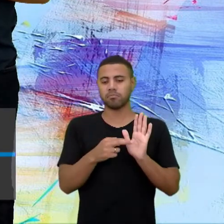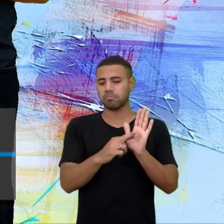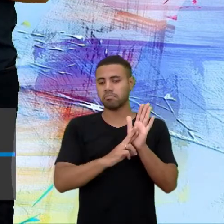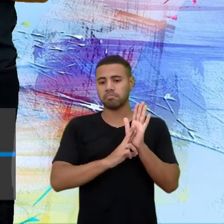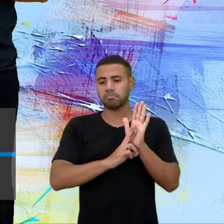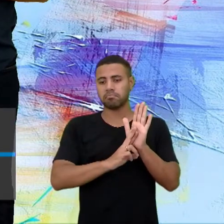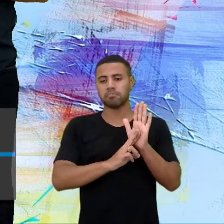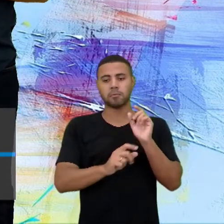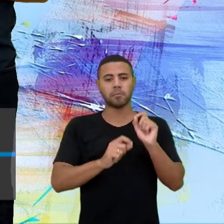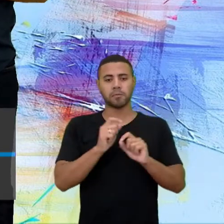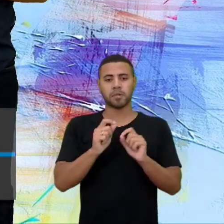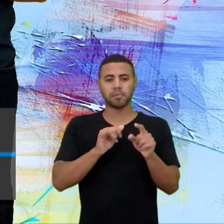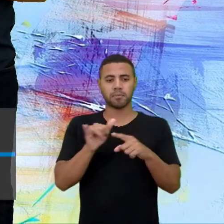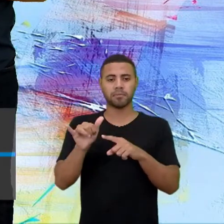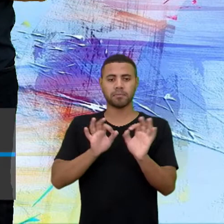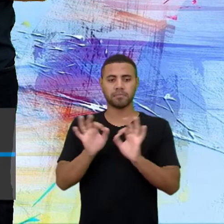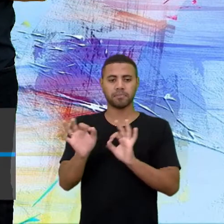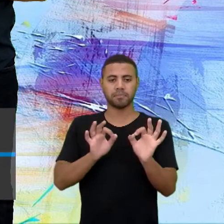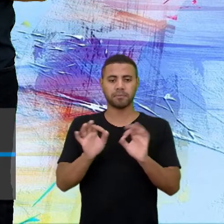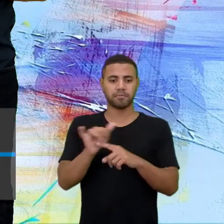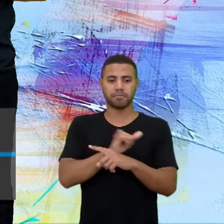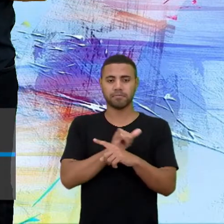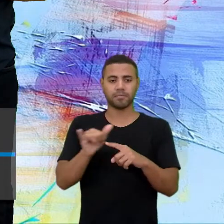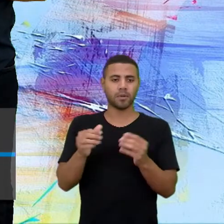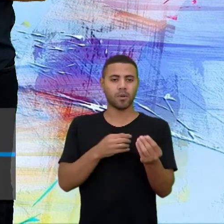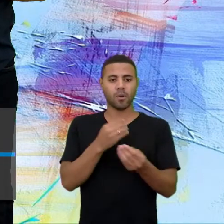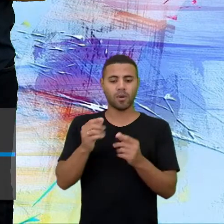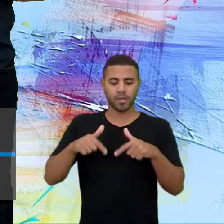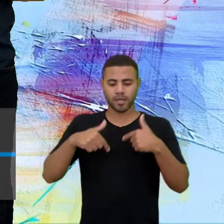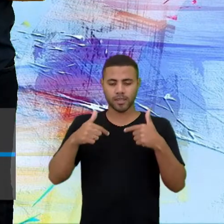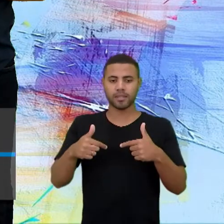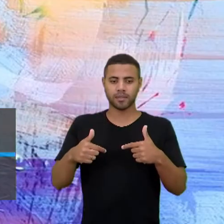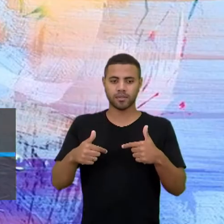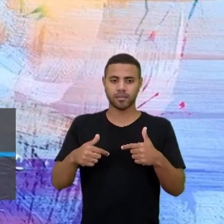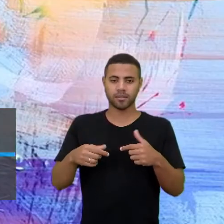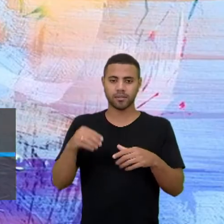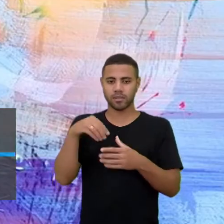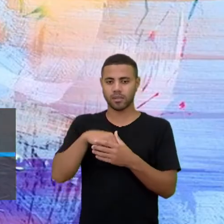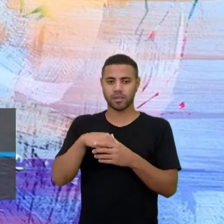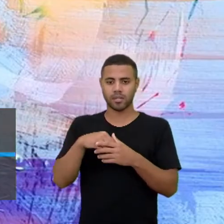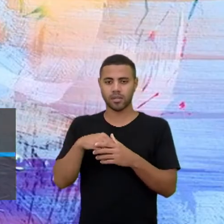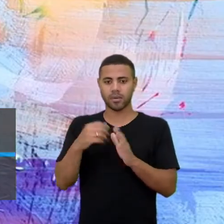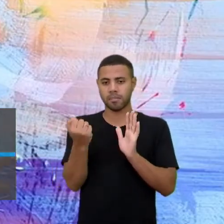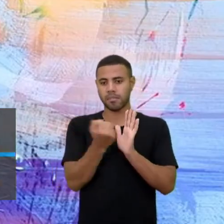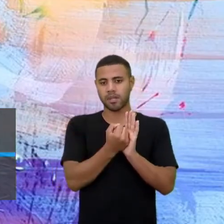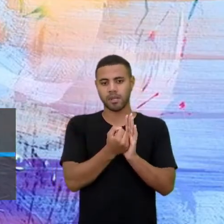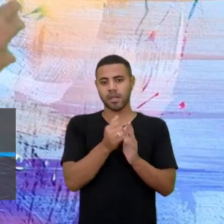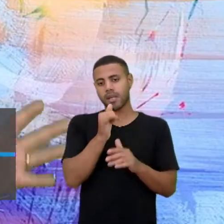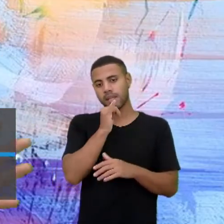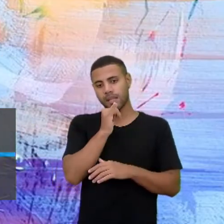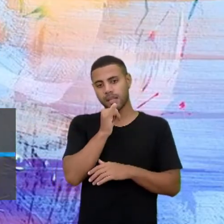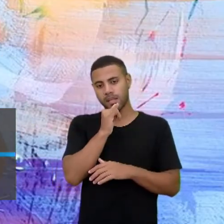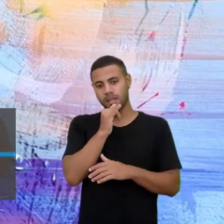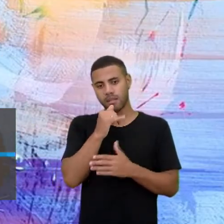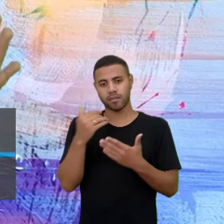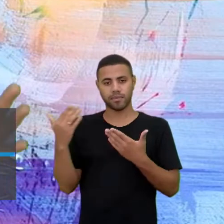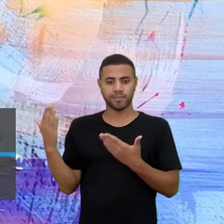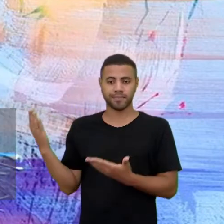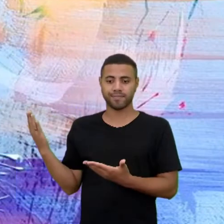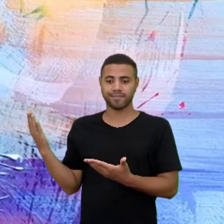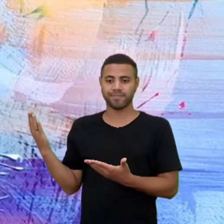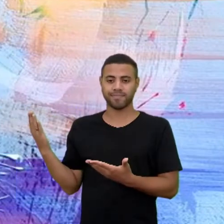Qual o planejamento que nós temos diante das nossas ações, dos nossos conflitos dentro da nossa marca. Certo. Por exemplo, aqui nós tivemos